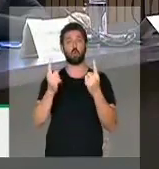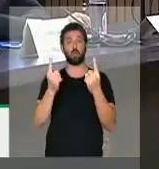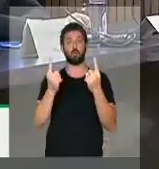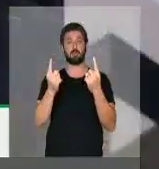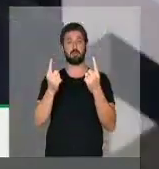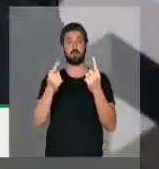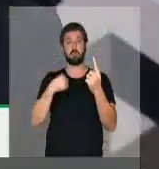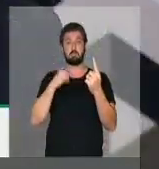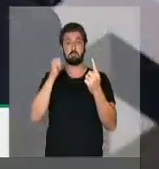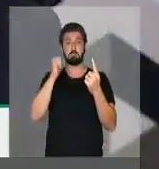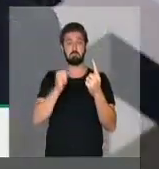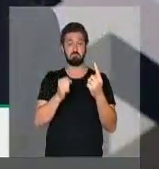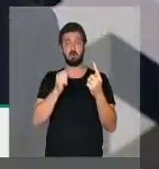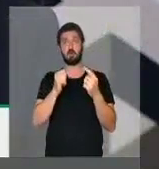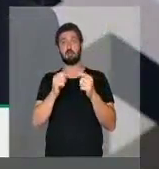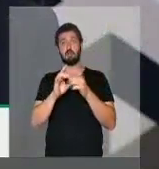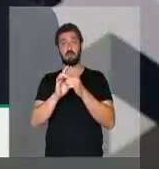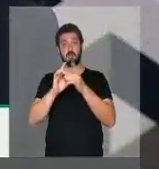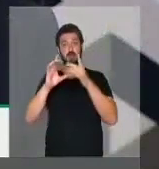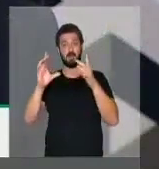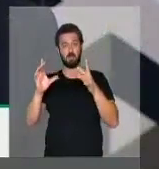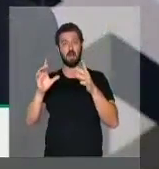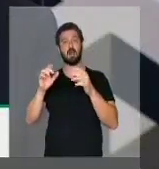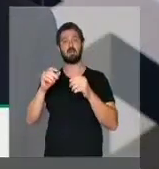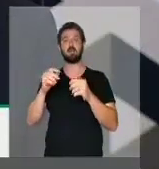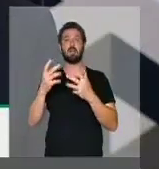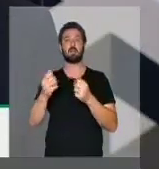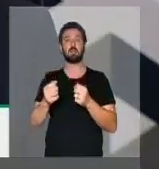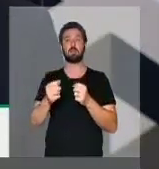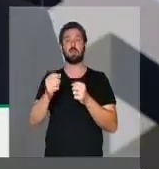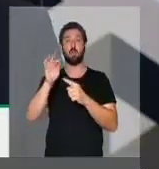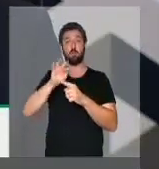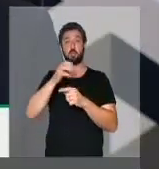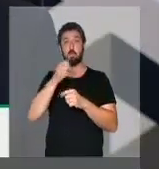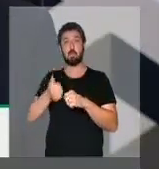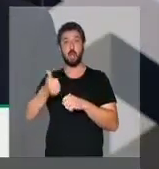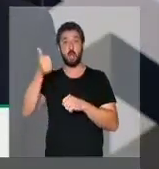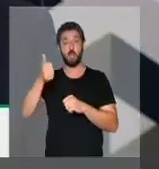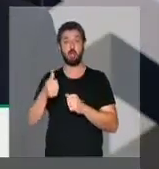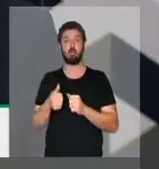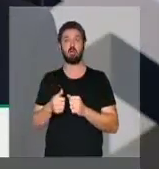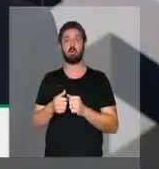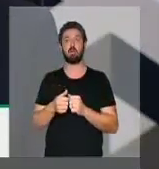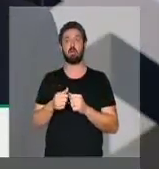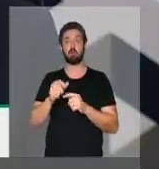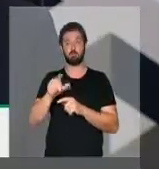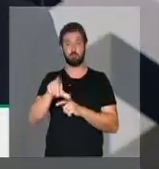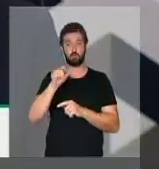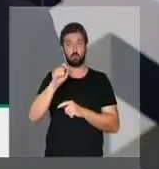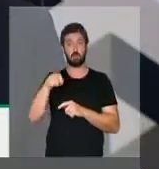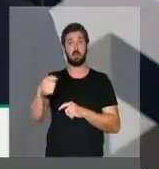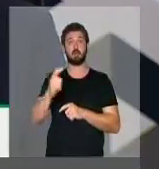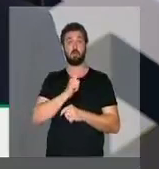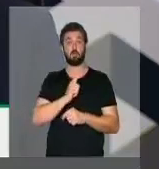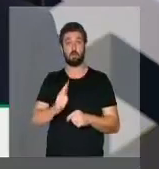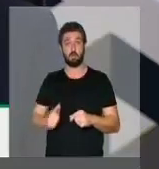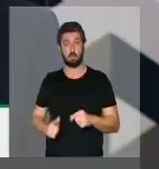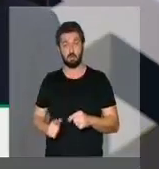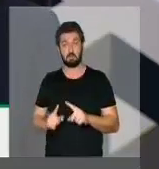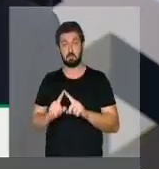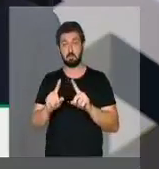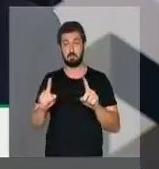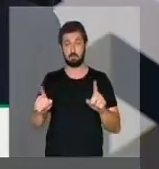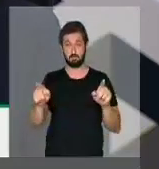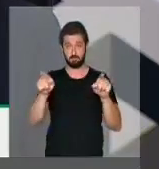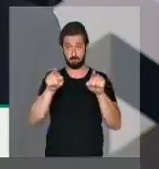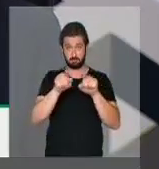sentidos. A democracia implica, onde ela funciona melhor, na escolha dos governantes,